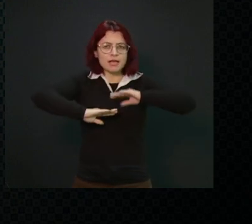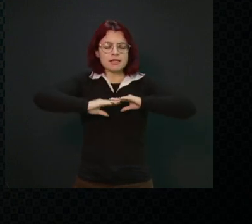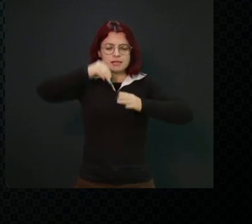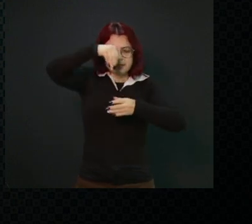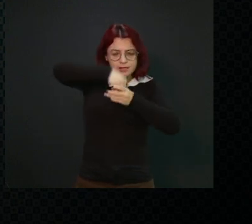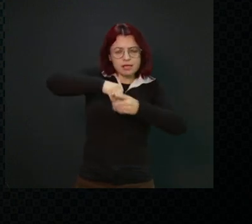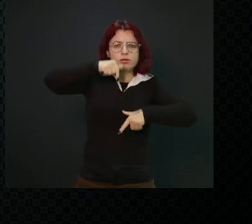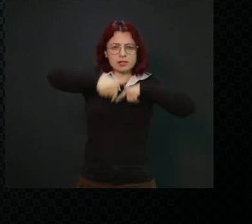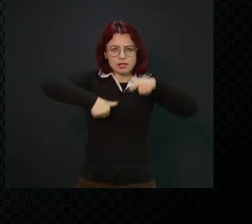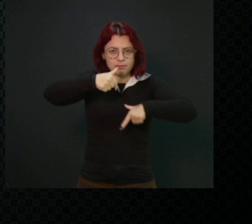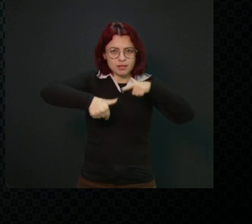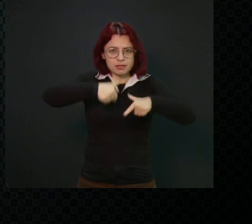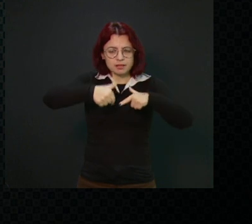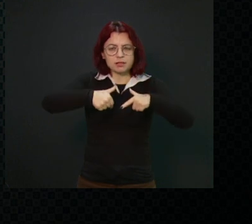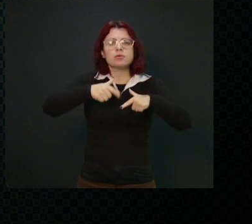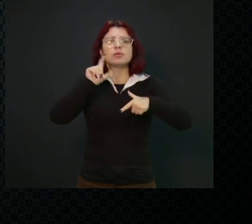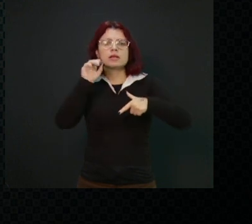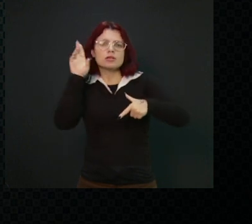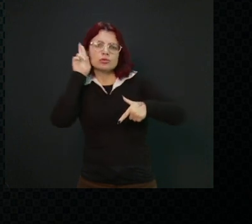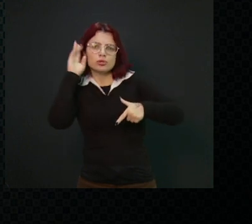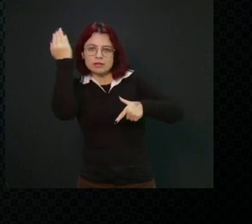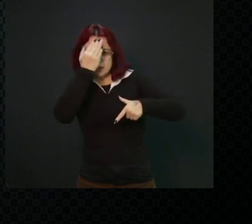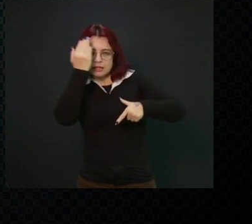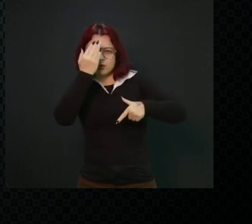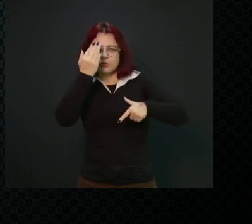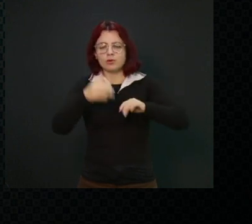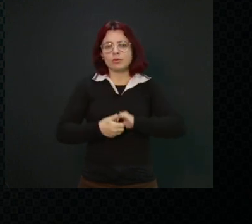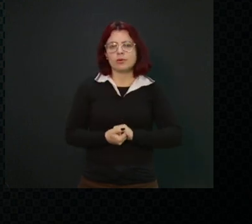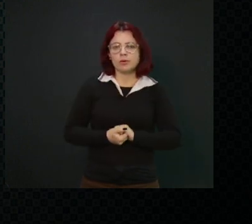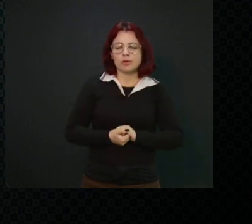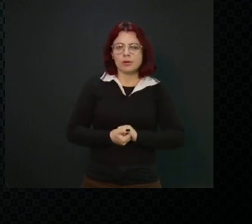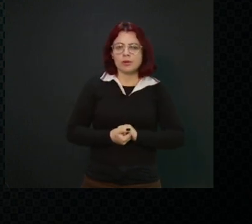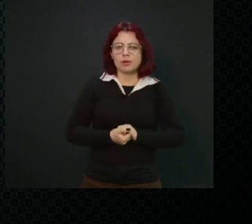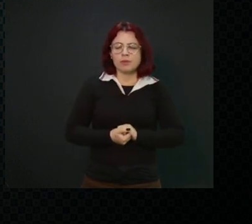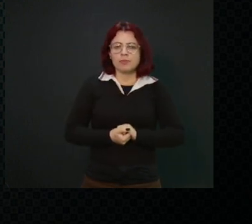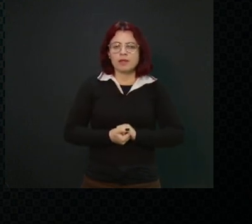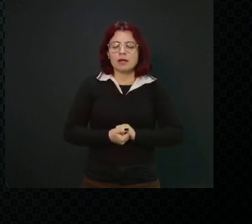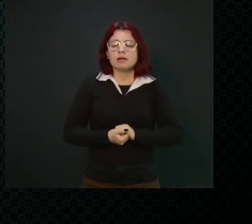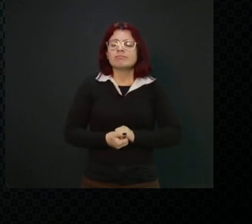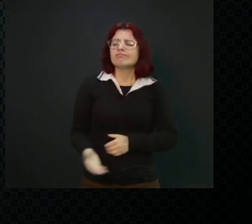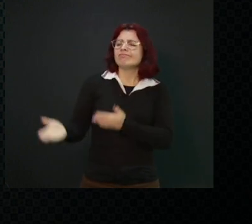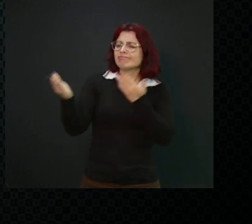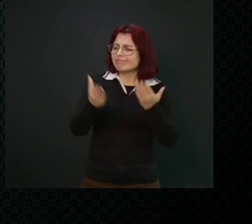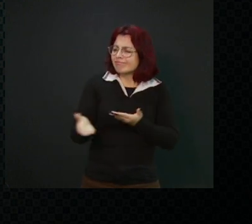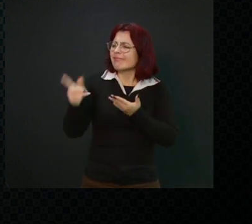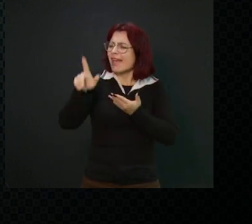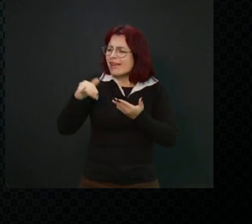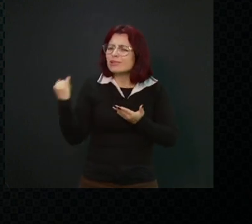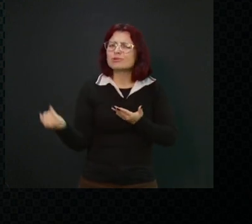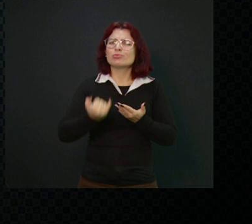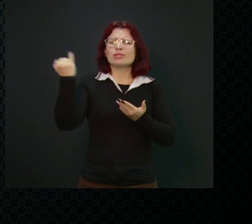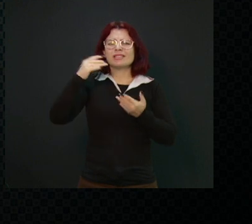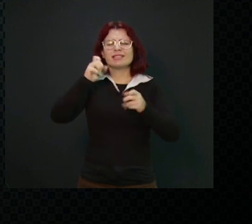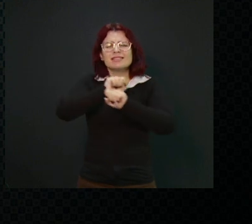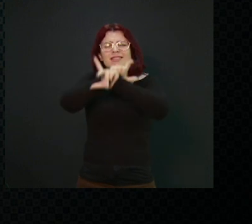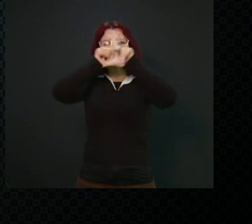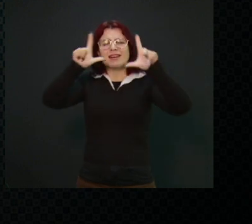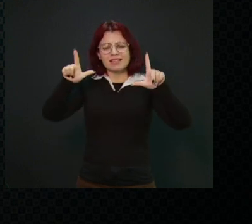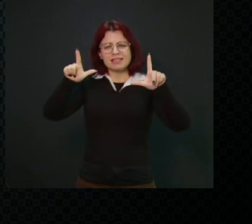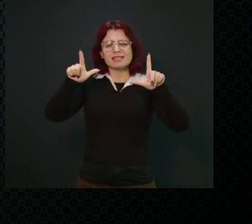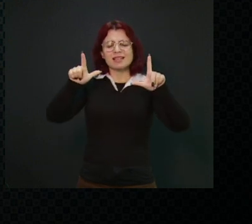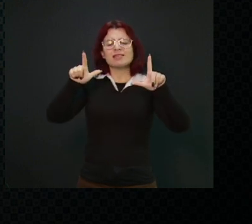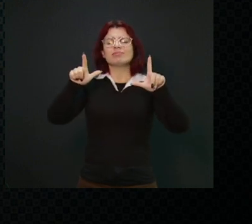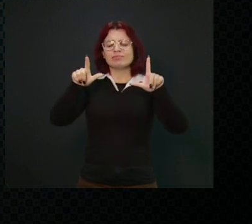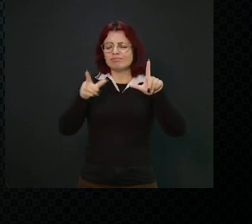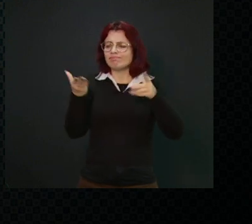trabalhando com pessoas com surdo de cegueira, seja congênitos ou seja adquirido, o quanto é importante termos clareza em relação